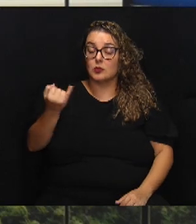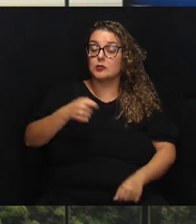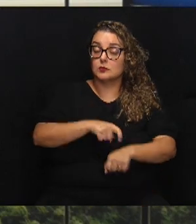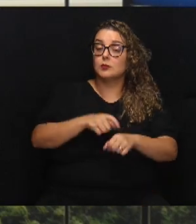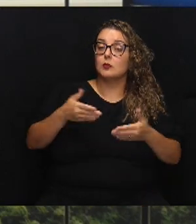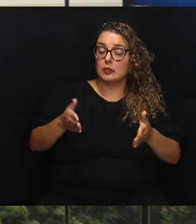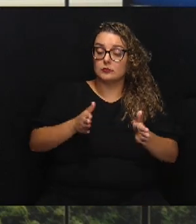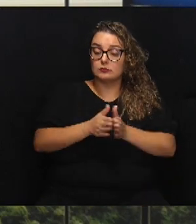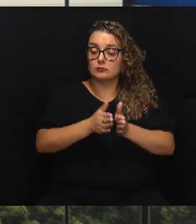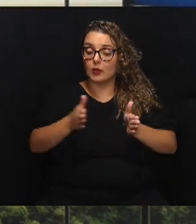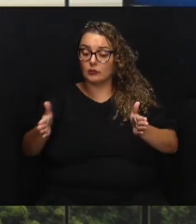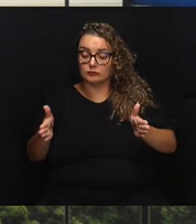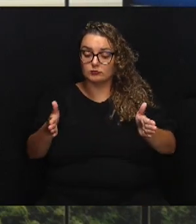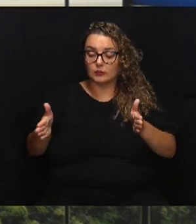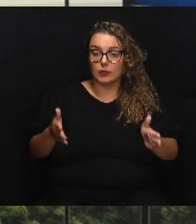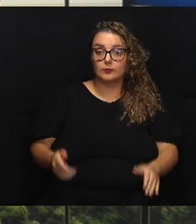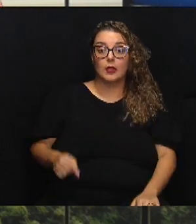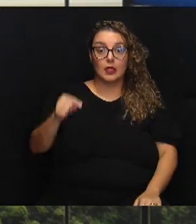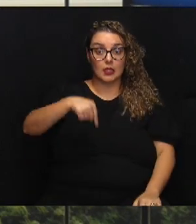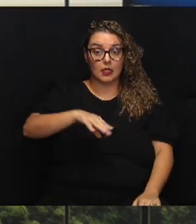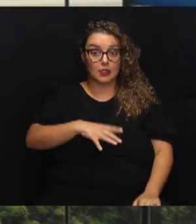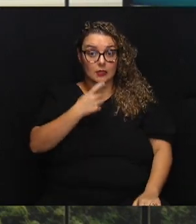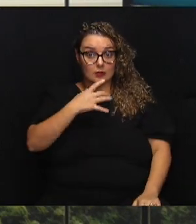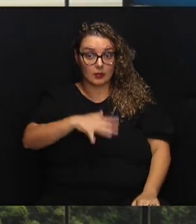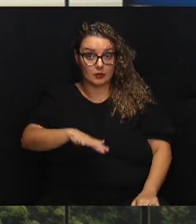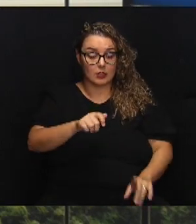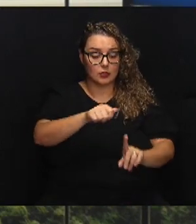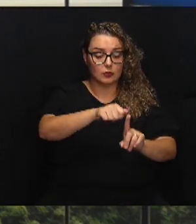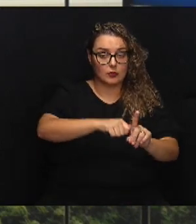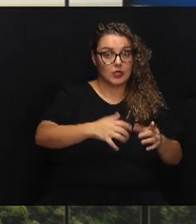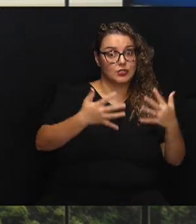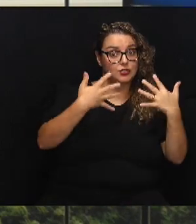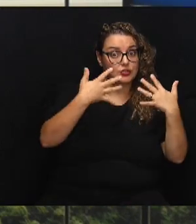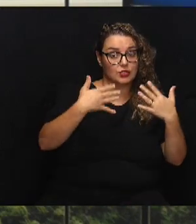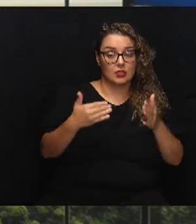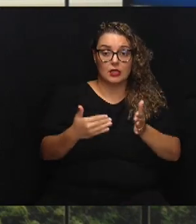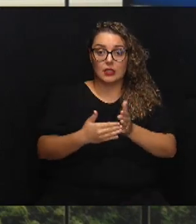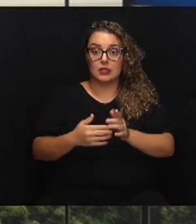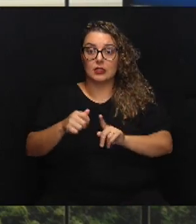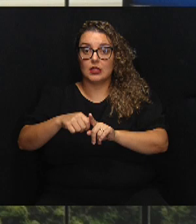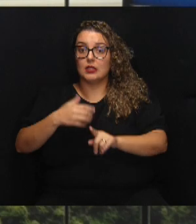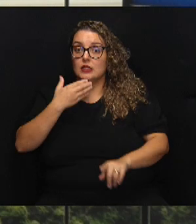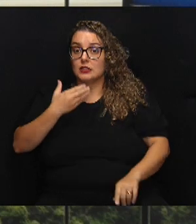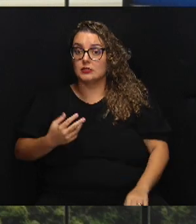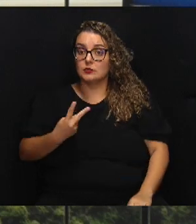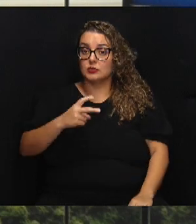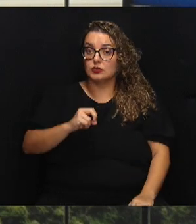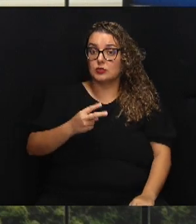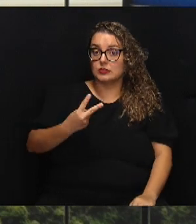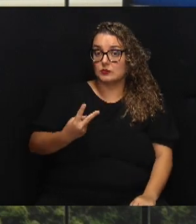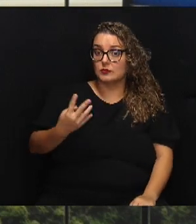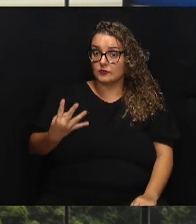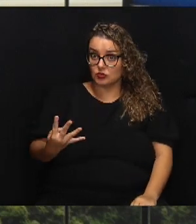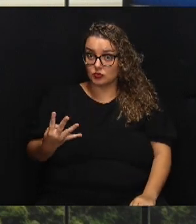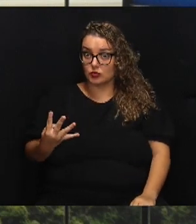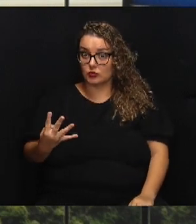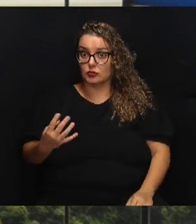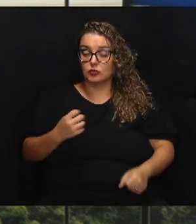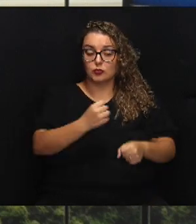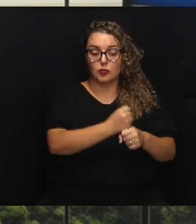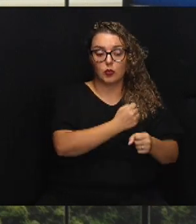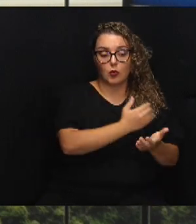de Campinas, de janeiro de 2021 a dezembro de 2024, nós tivemos